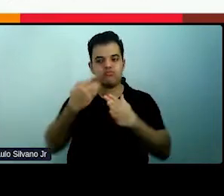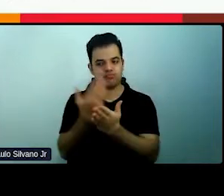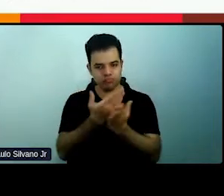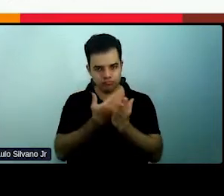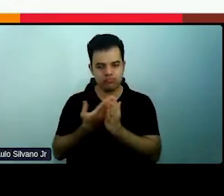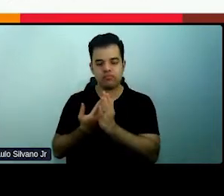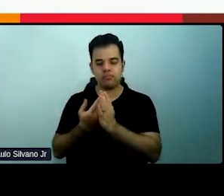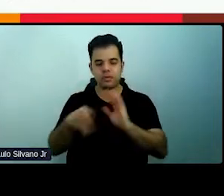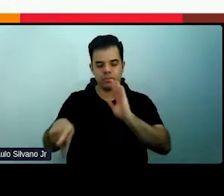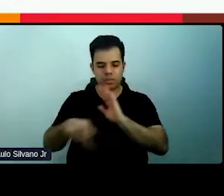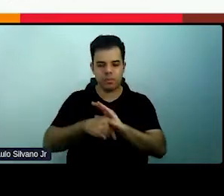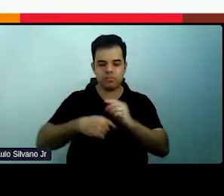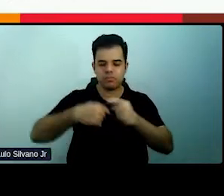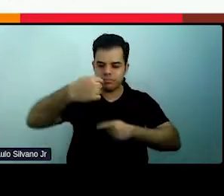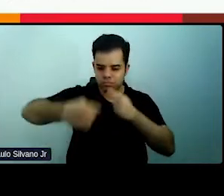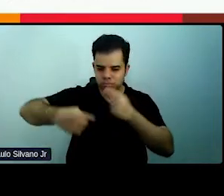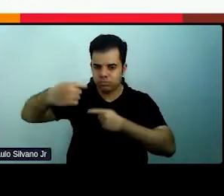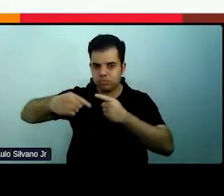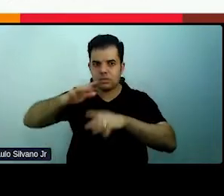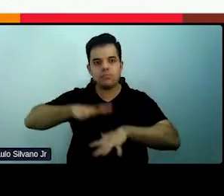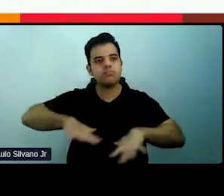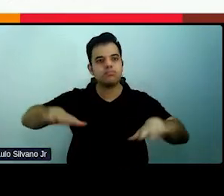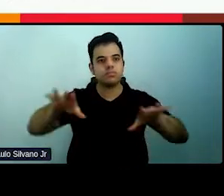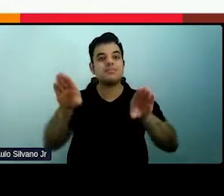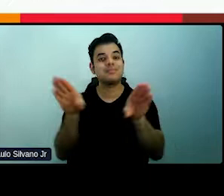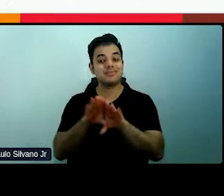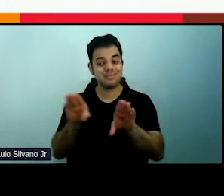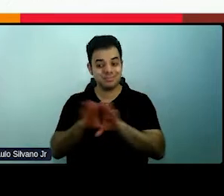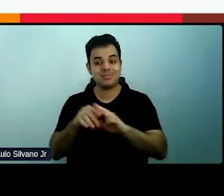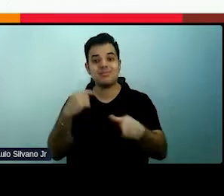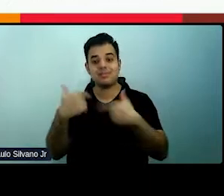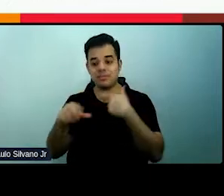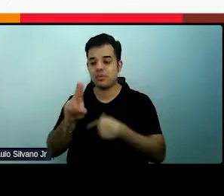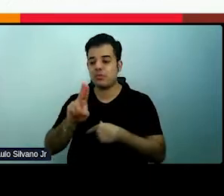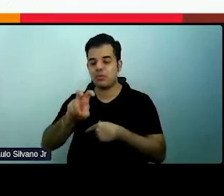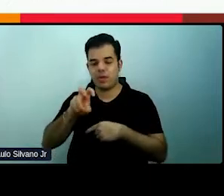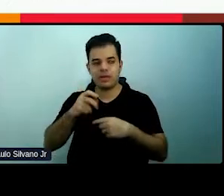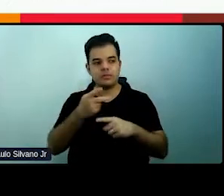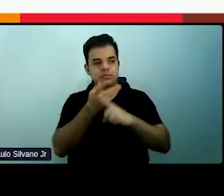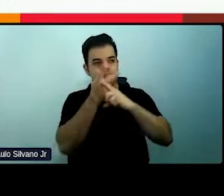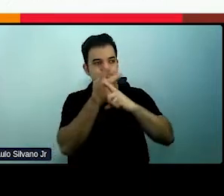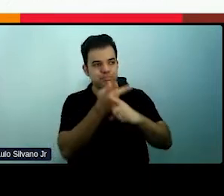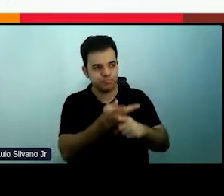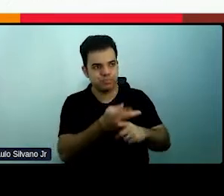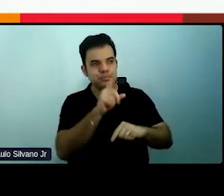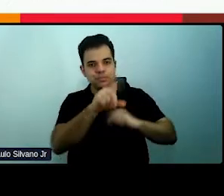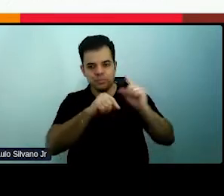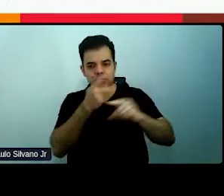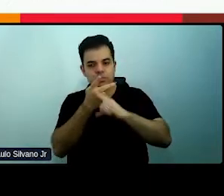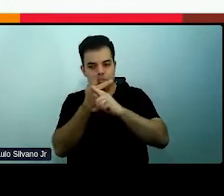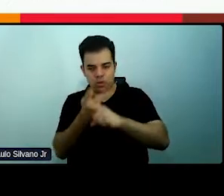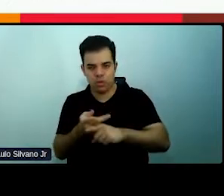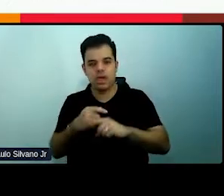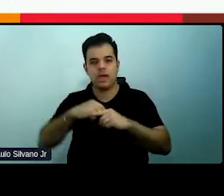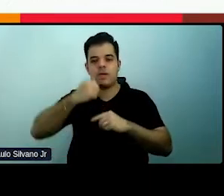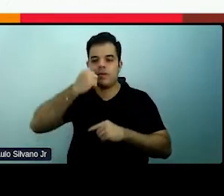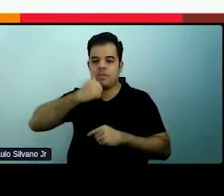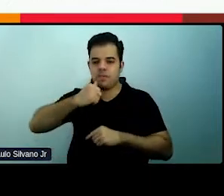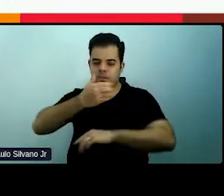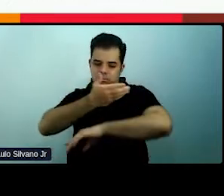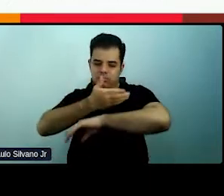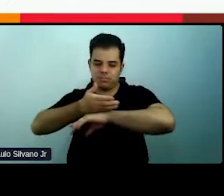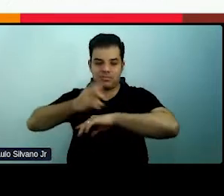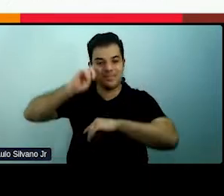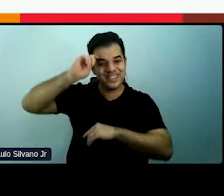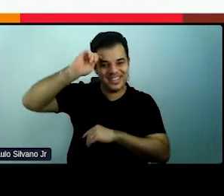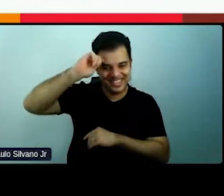política pública e também atuo como UX Researcher. Eu sou morena, sou